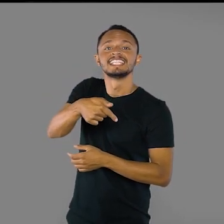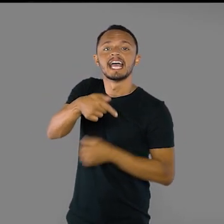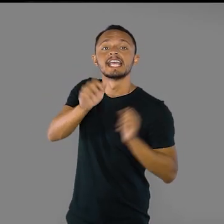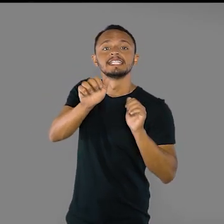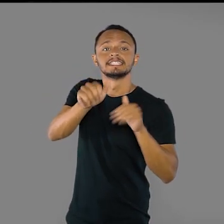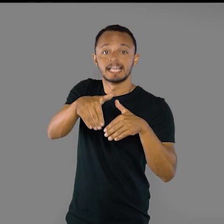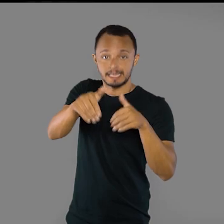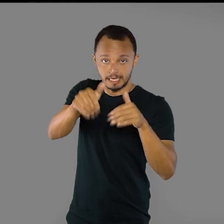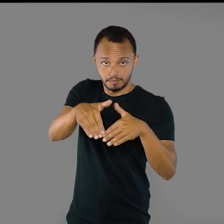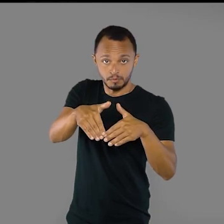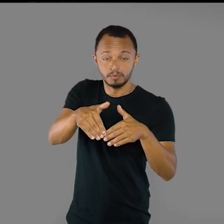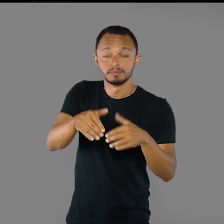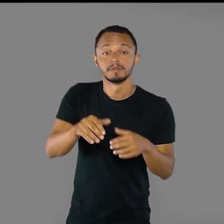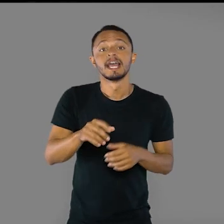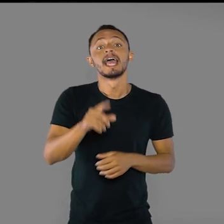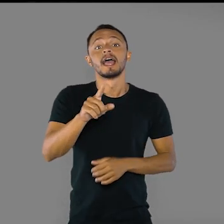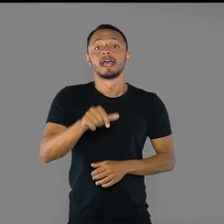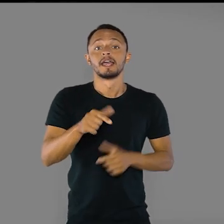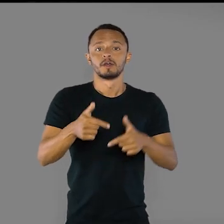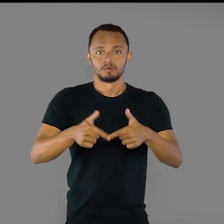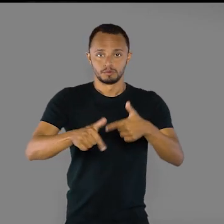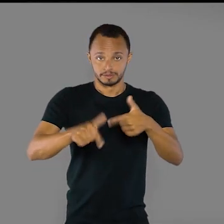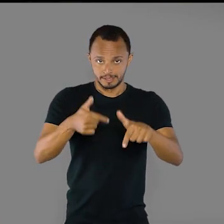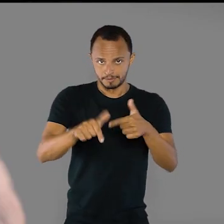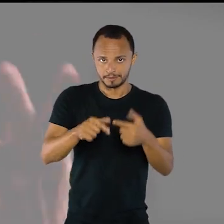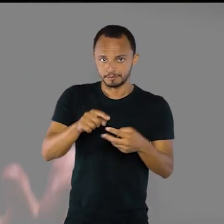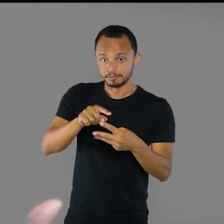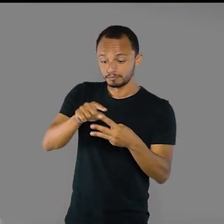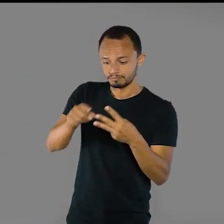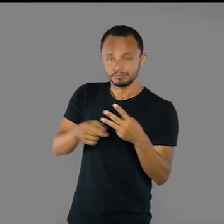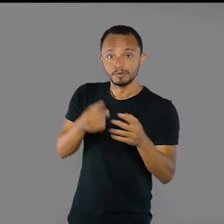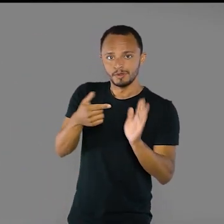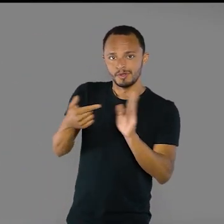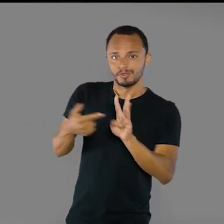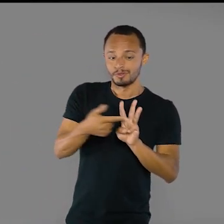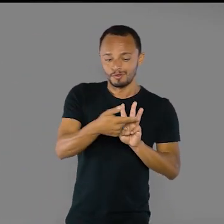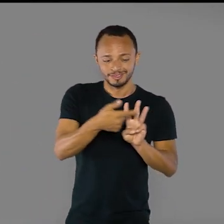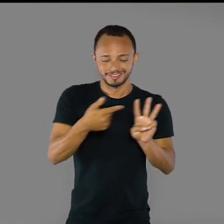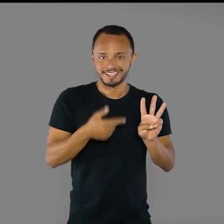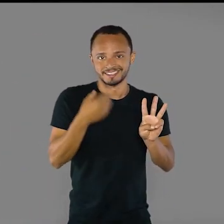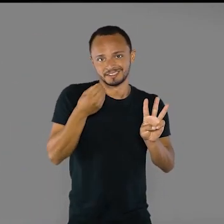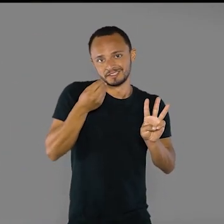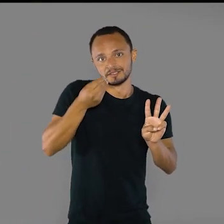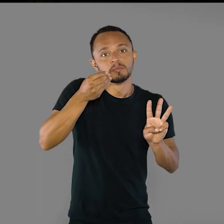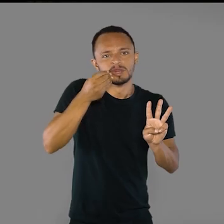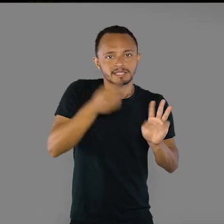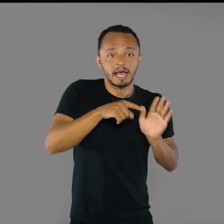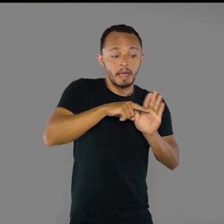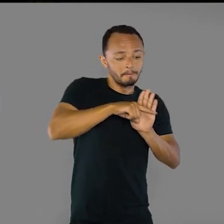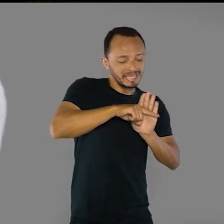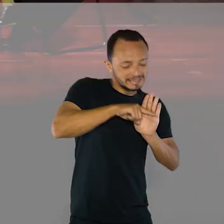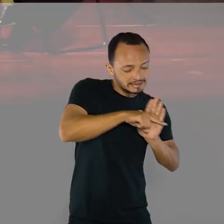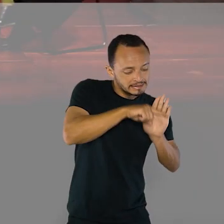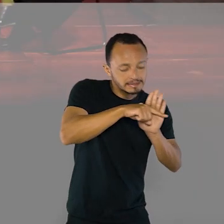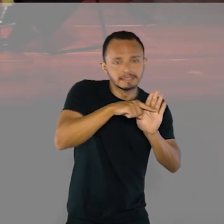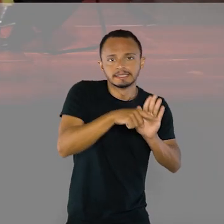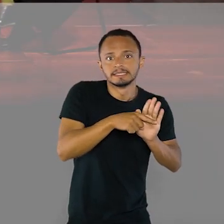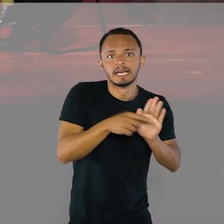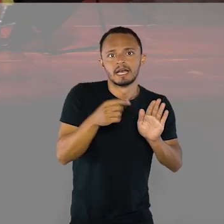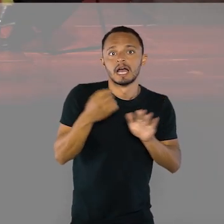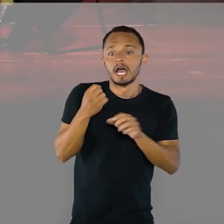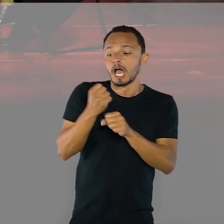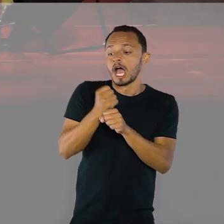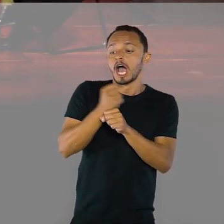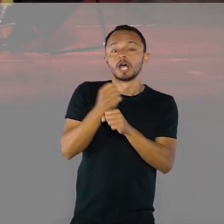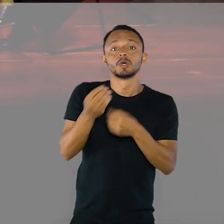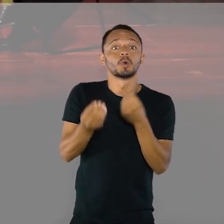vem aqui, nós três juntos. Nós vamos aqui desenvolvendo essa pesquisa há muitos anos. Fizemos um primeiro